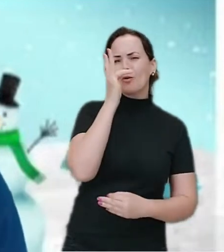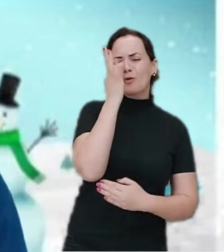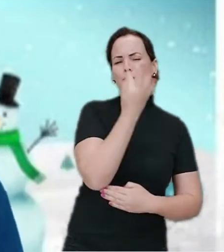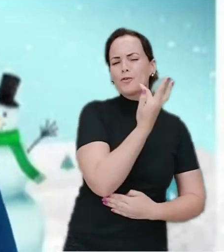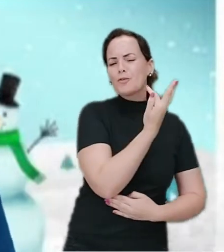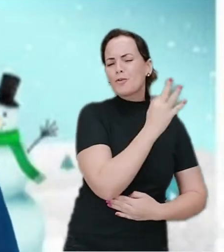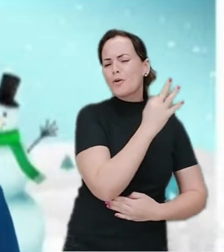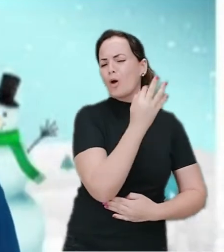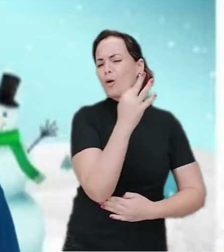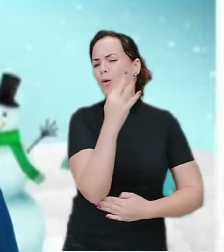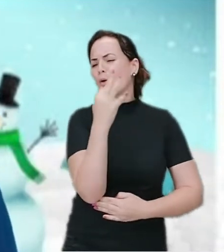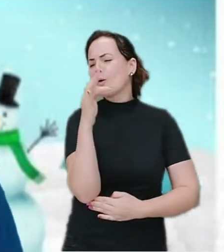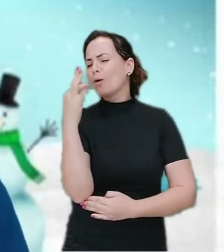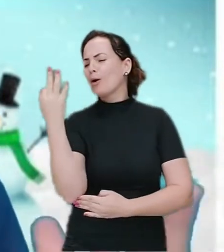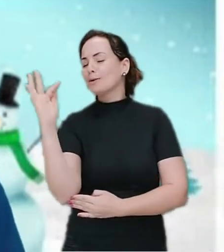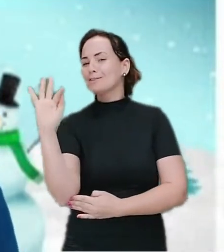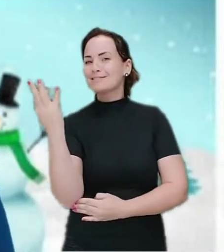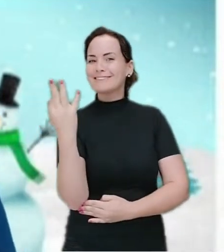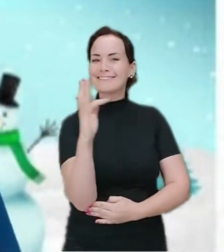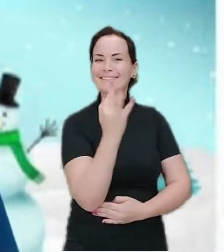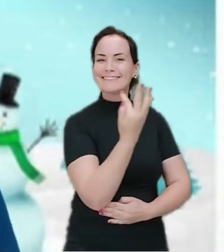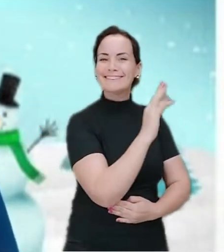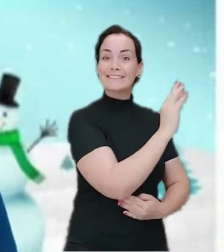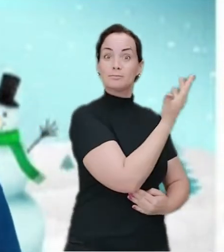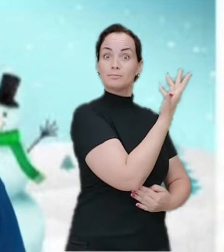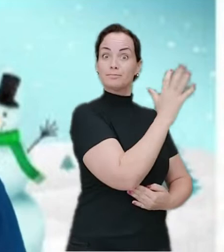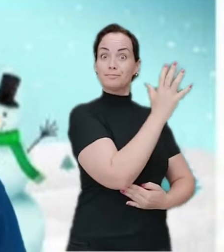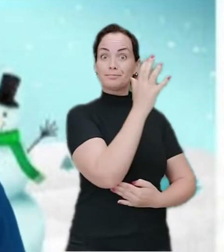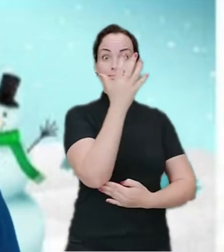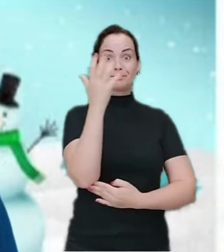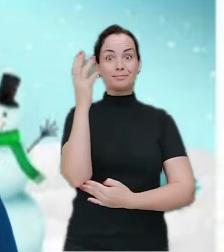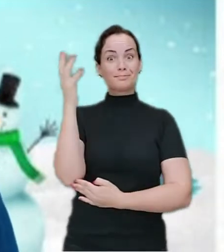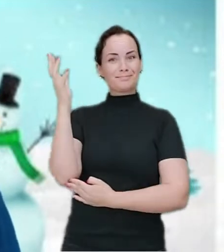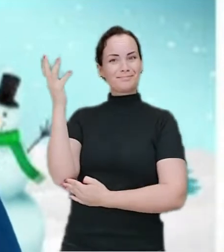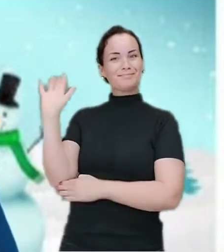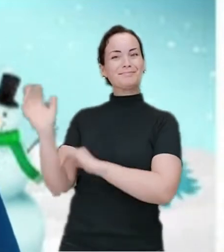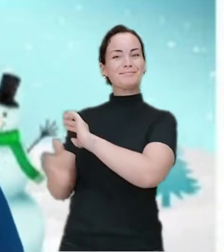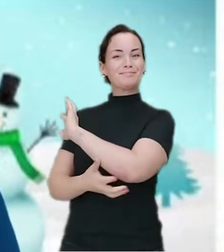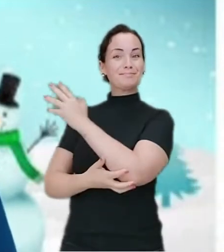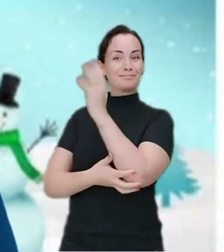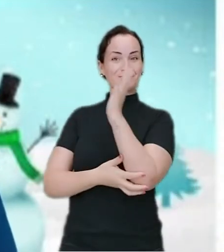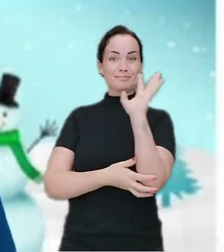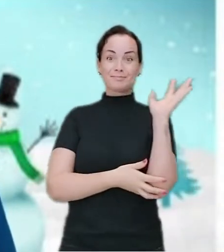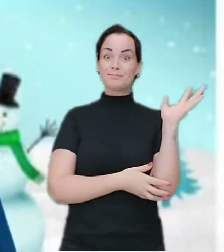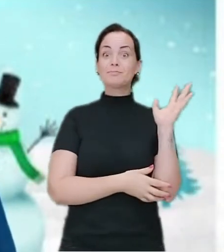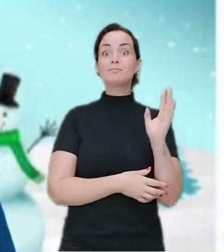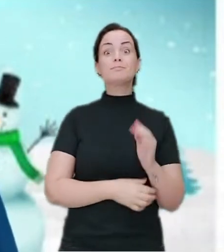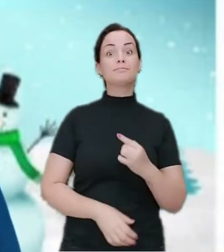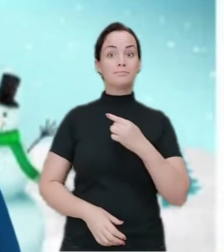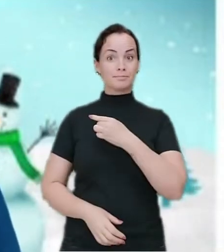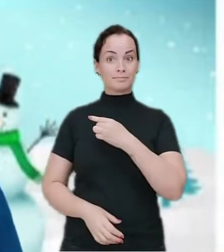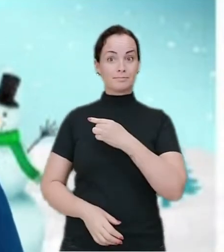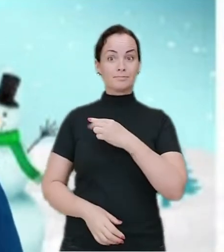aí ficam todos floridos, as árvores são as flowers. E essa estação nós chamamos